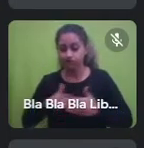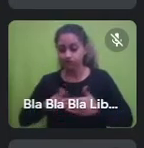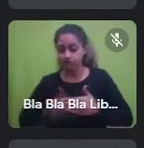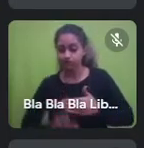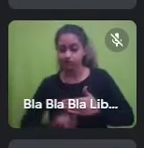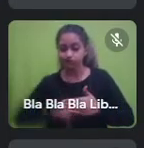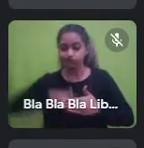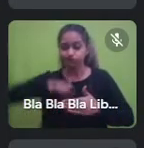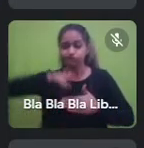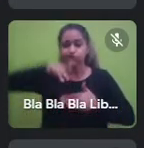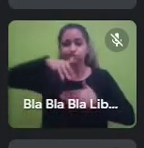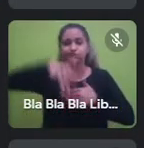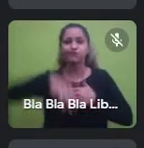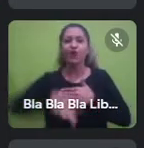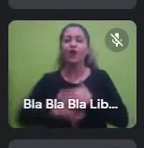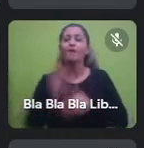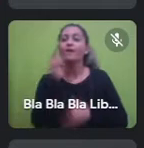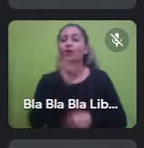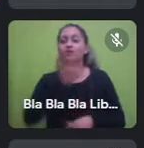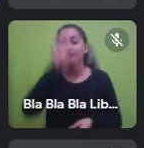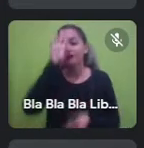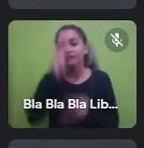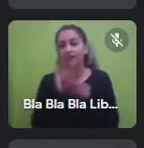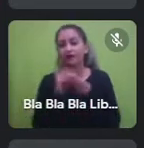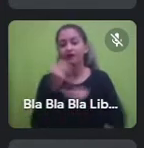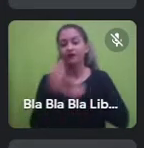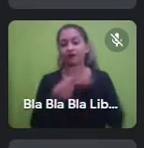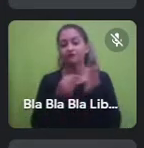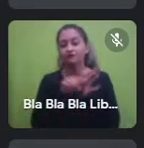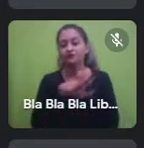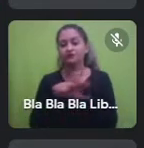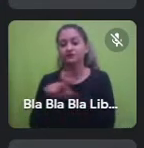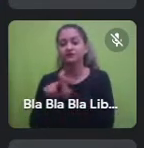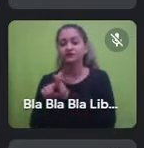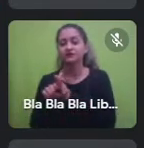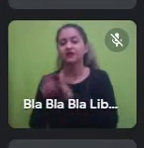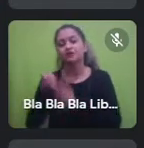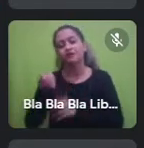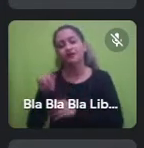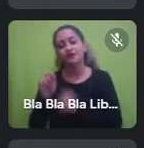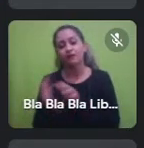você interpretar esse processo de bioacumulação. Pode passar.